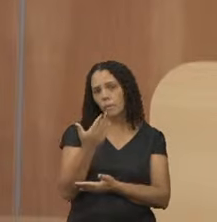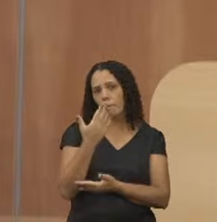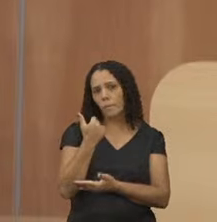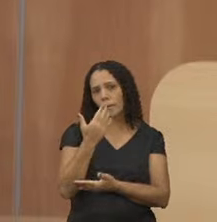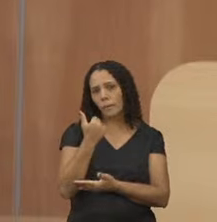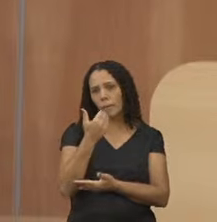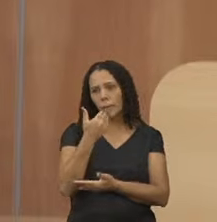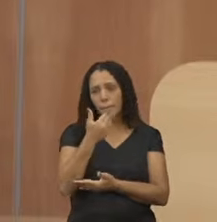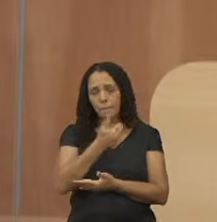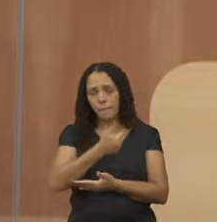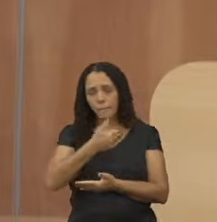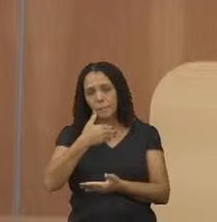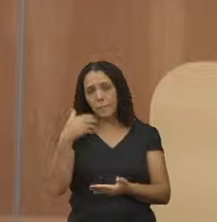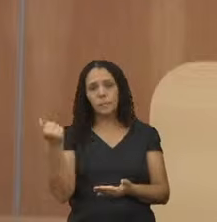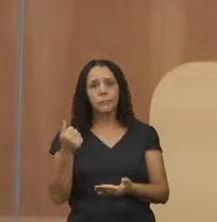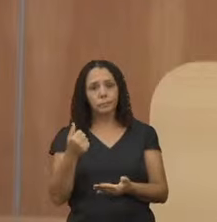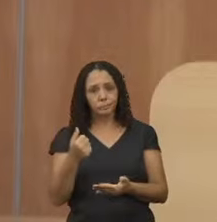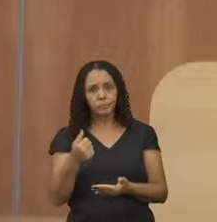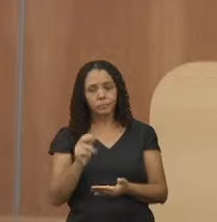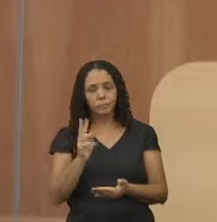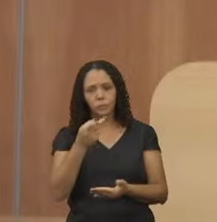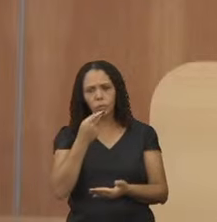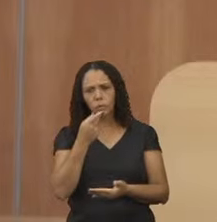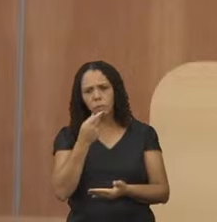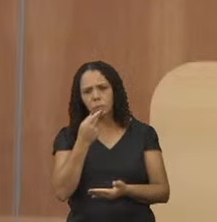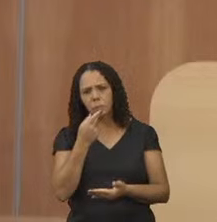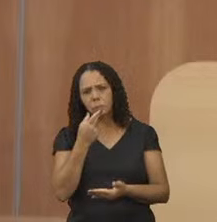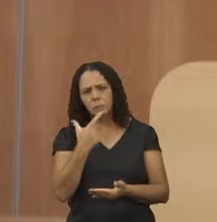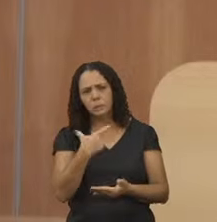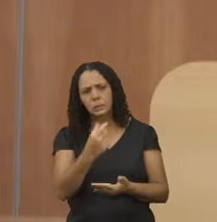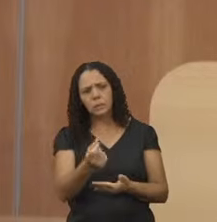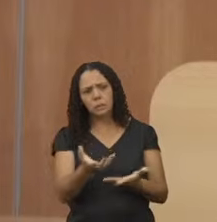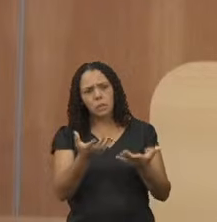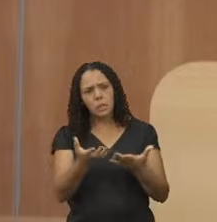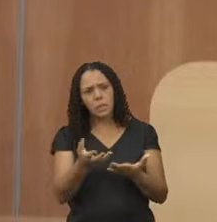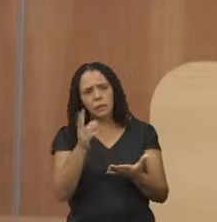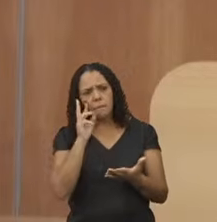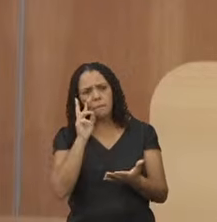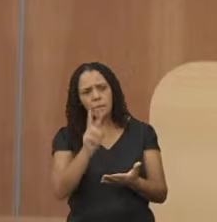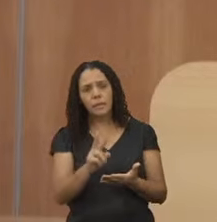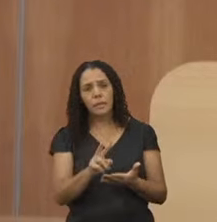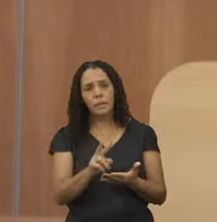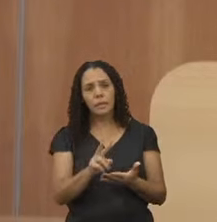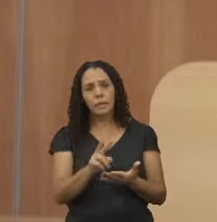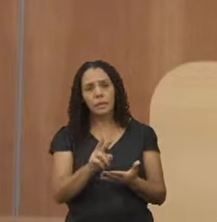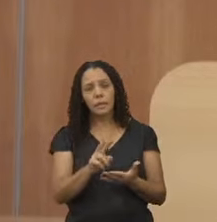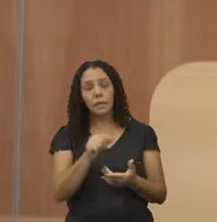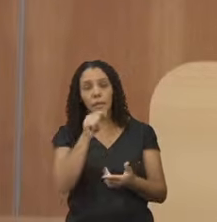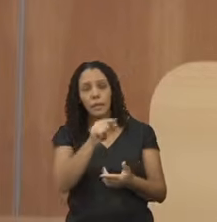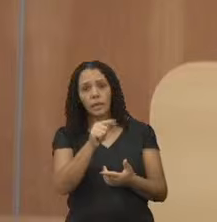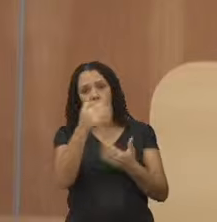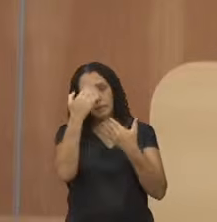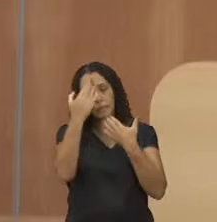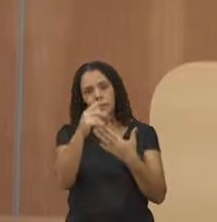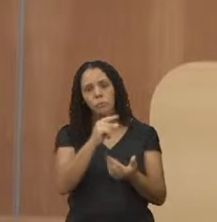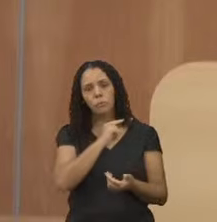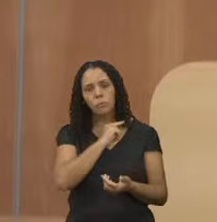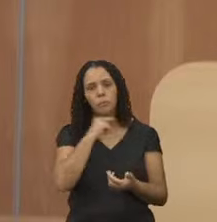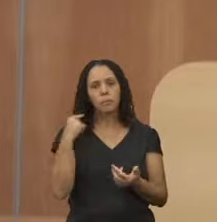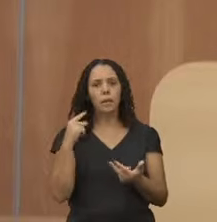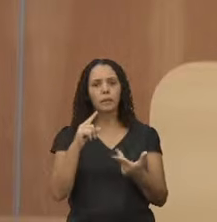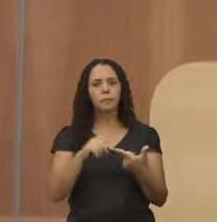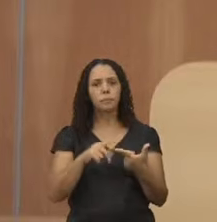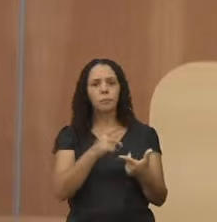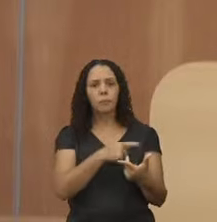alimentação. E o vereador Hernando não está aqui, mas eu gostaria que ele tivesse, porque ele agradeceu o pastor, o padre, o